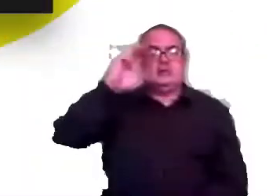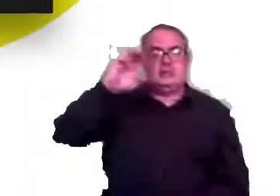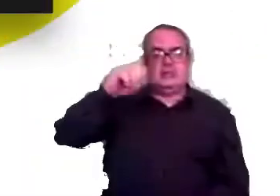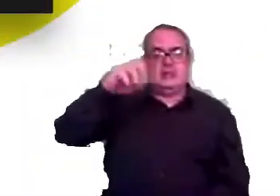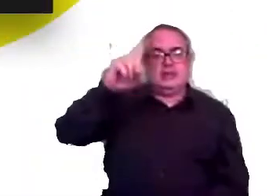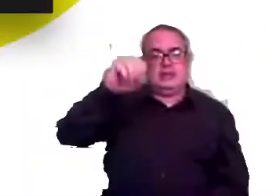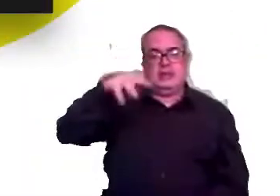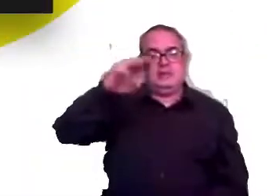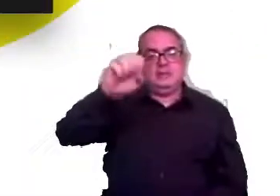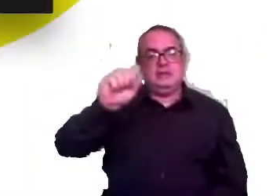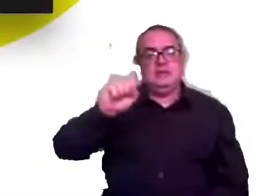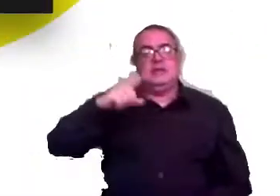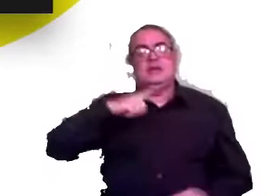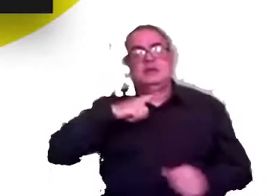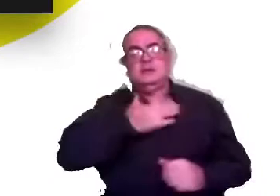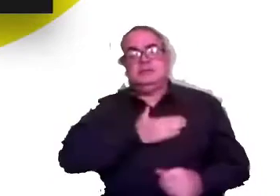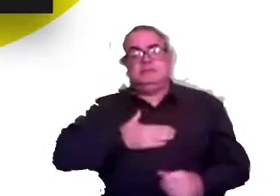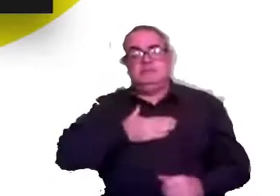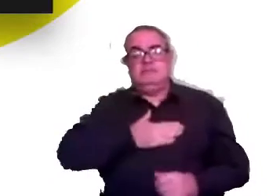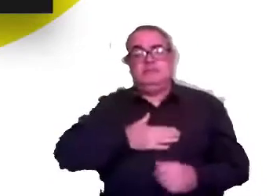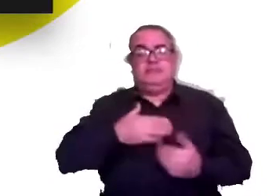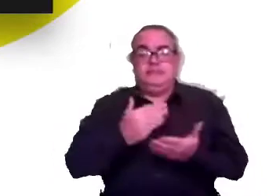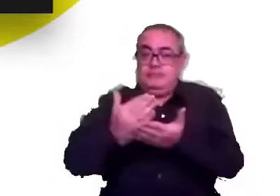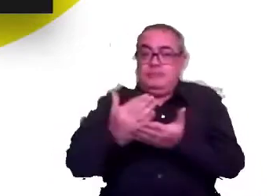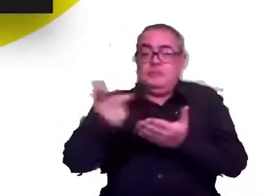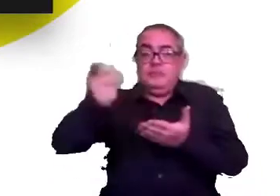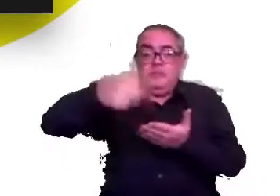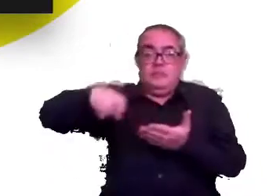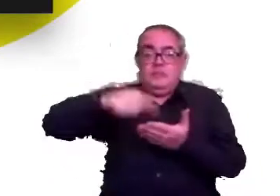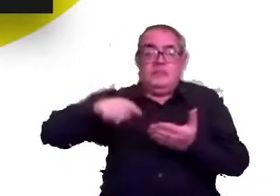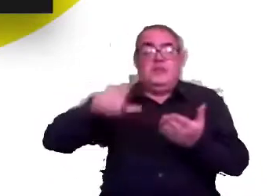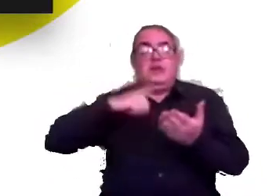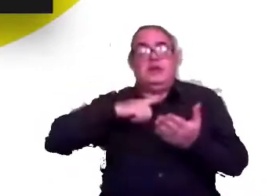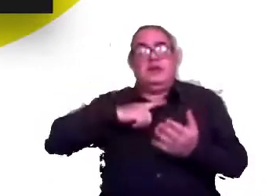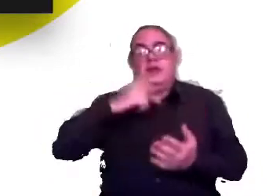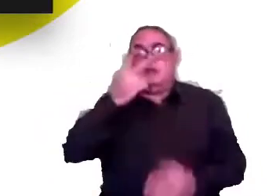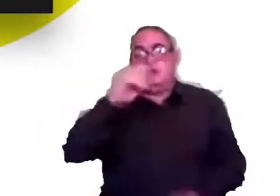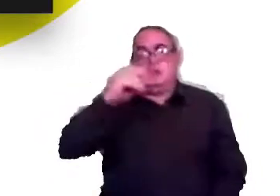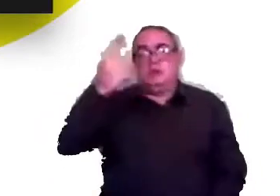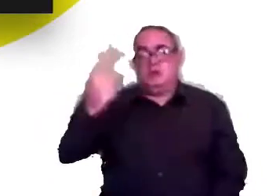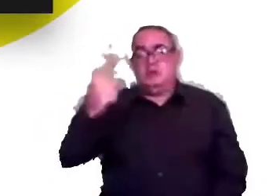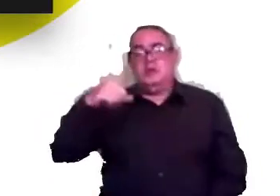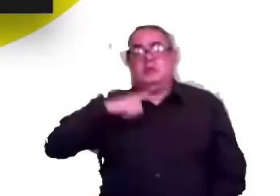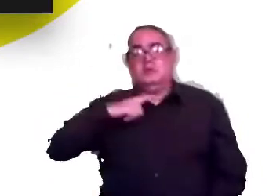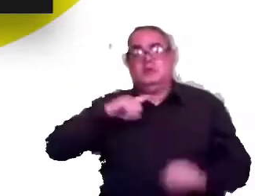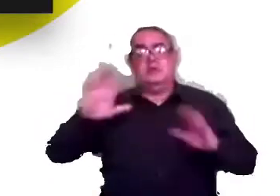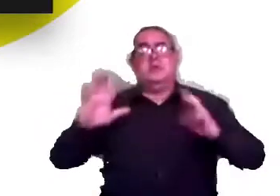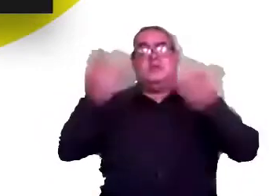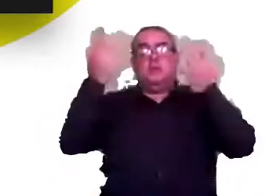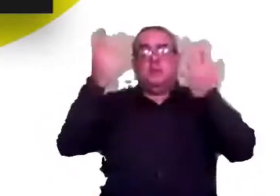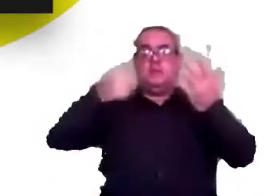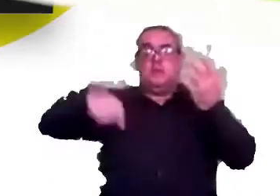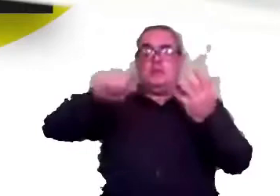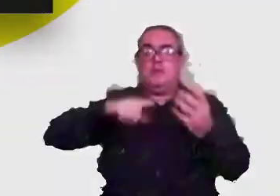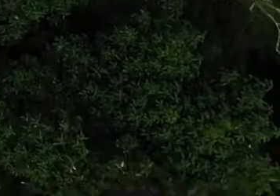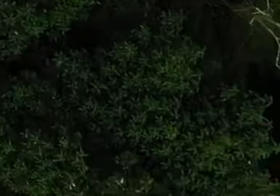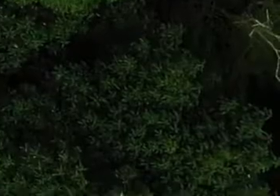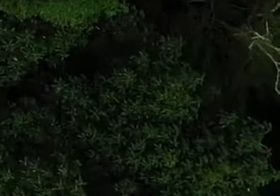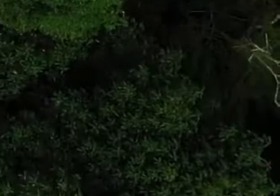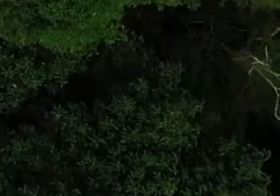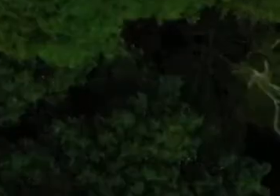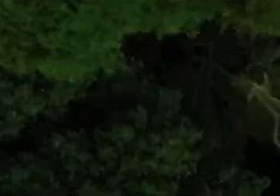com imensa satisfação que a gente dá início a esse evento Sustentável 2021, que é o nosso maior evento, que agora chega à sua 10ª